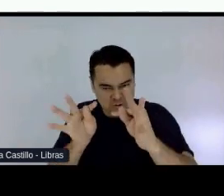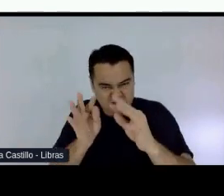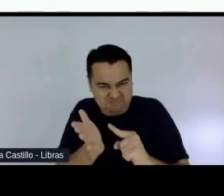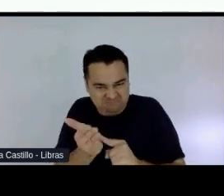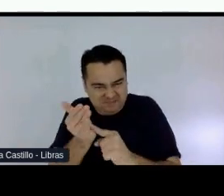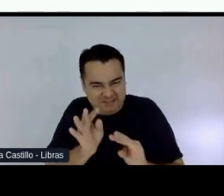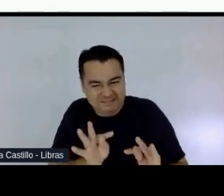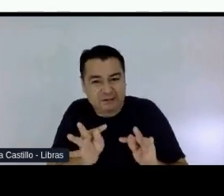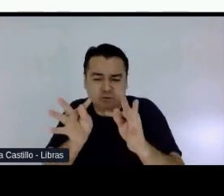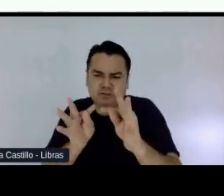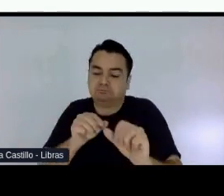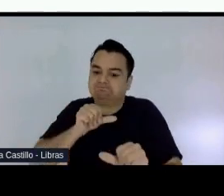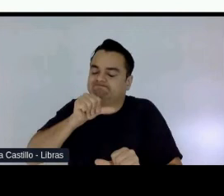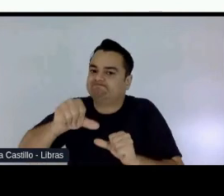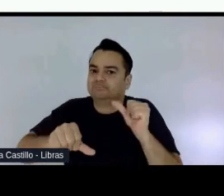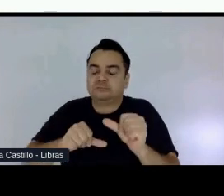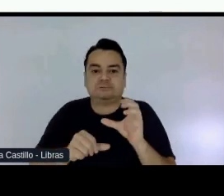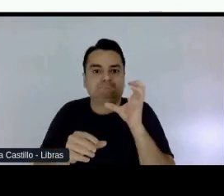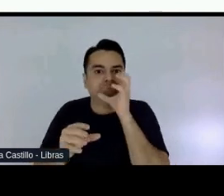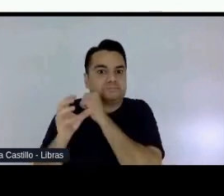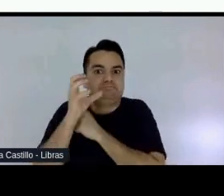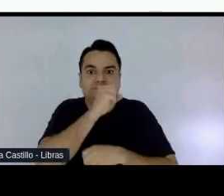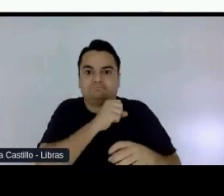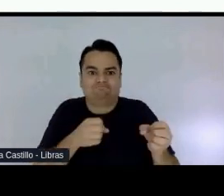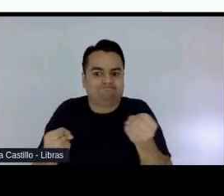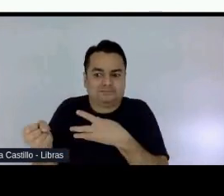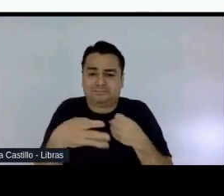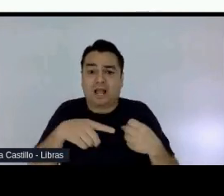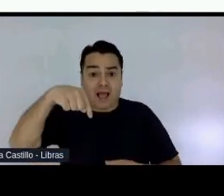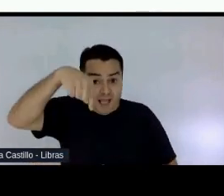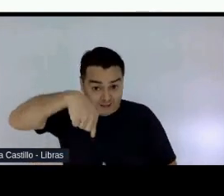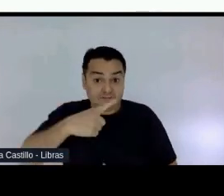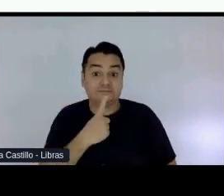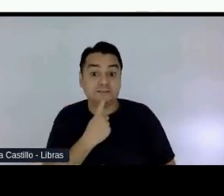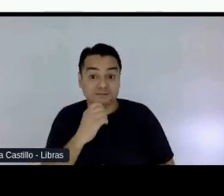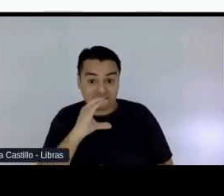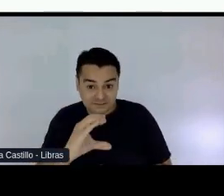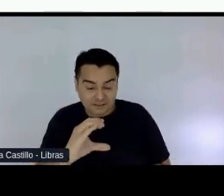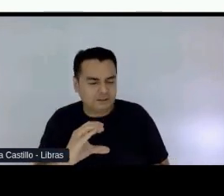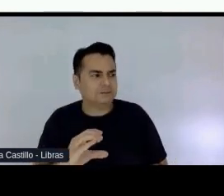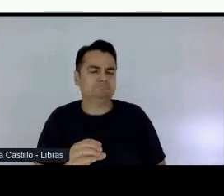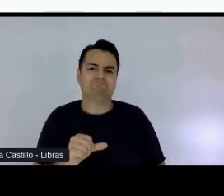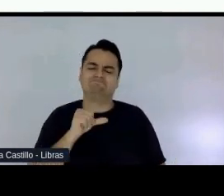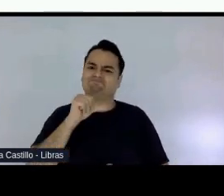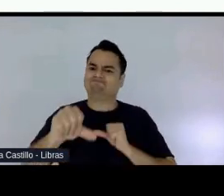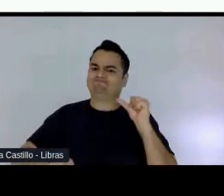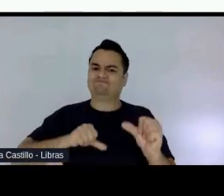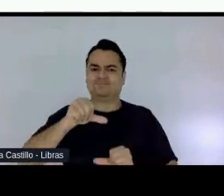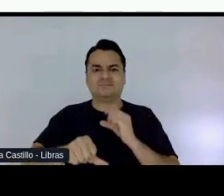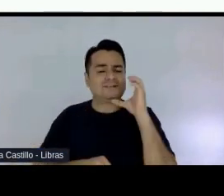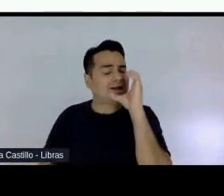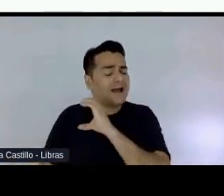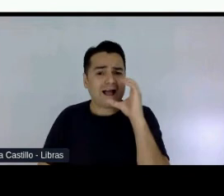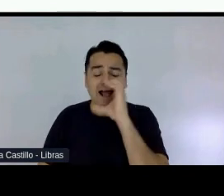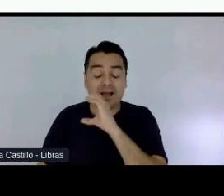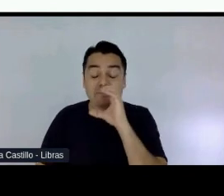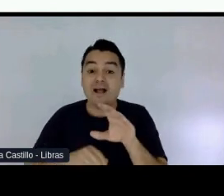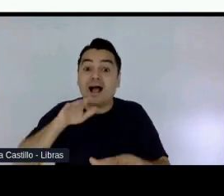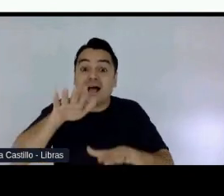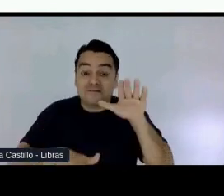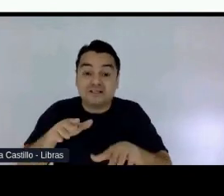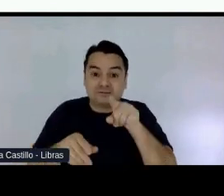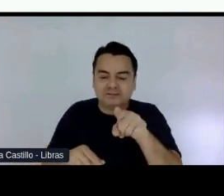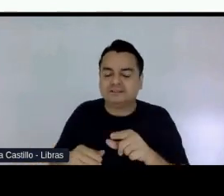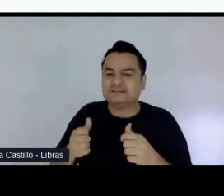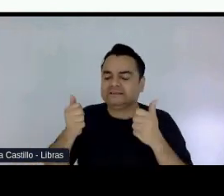as coisas mudam assim, né? Daqui na CIT, gente, é uma coisa de louco. O negócio muda que, né? Uma hora que você está fazendo uma coisa, você fala